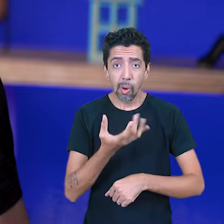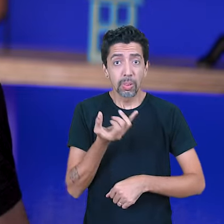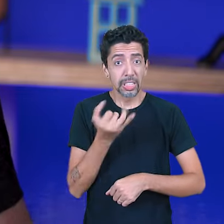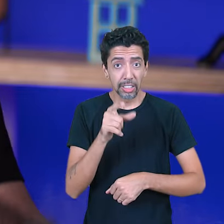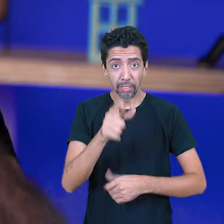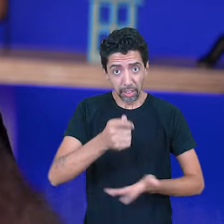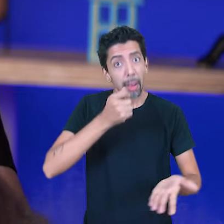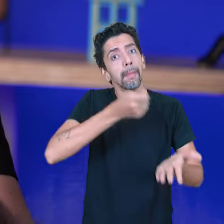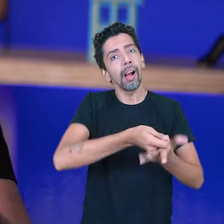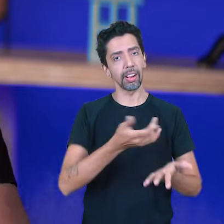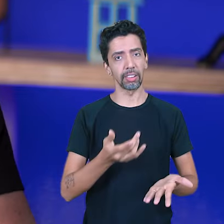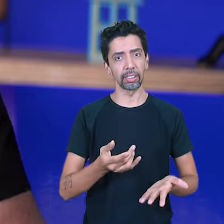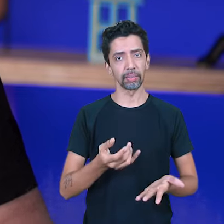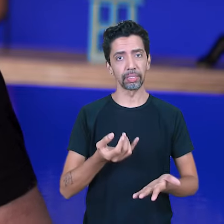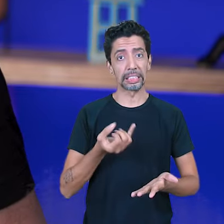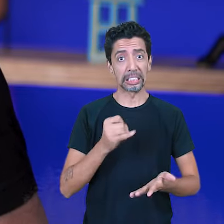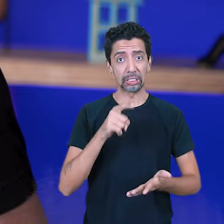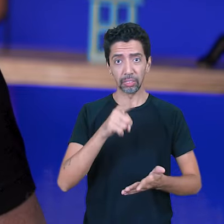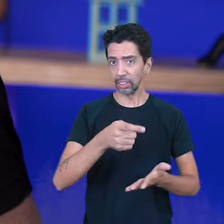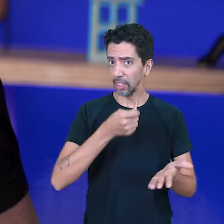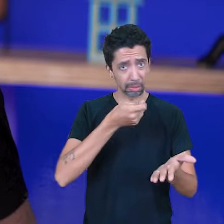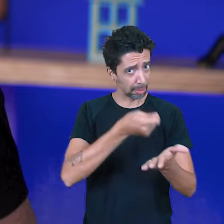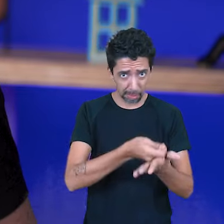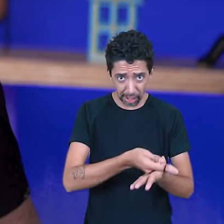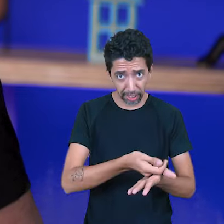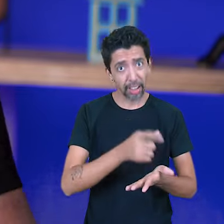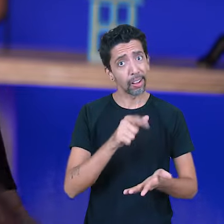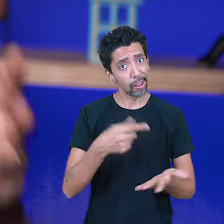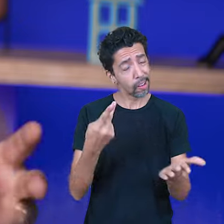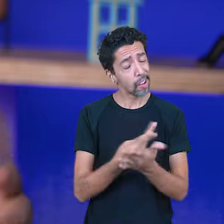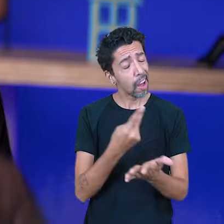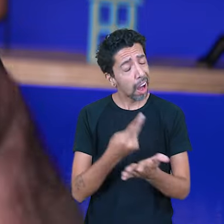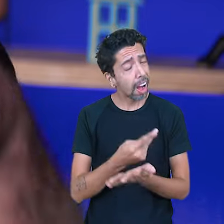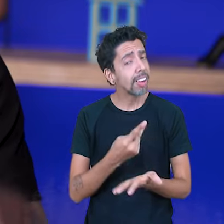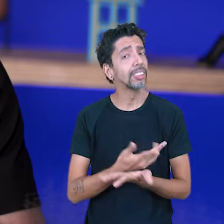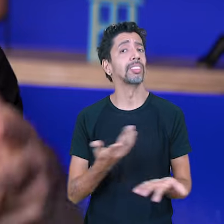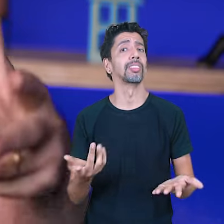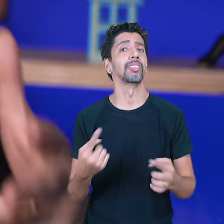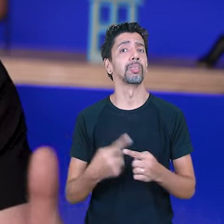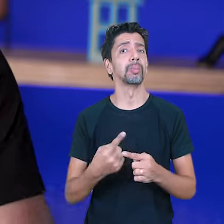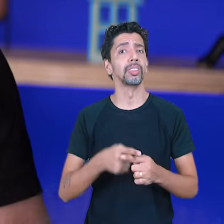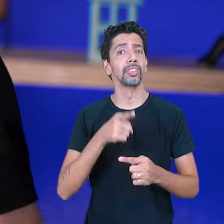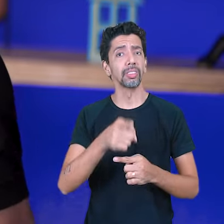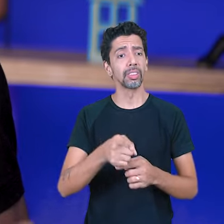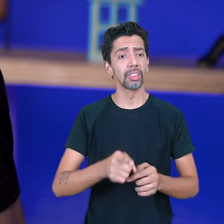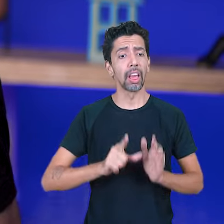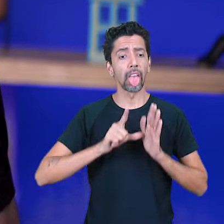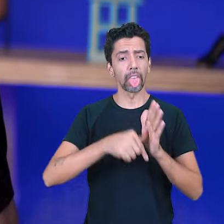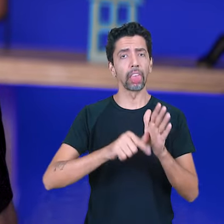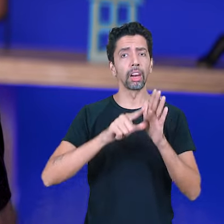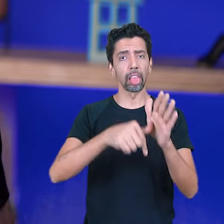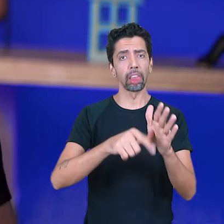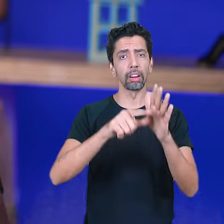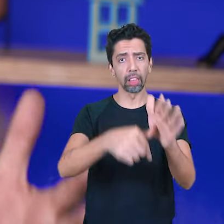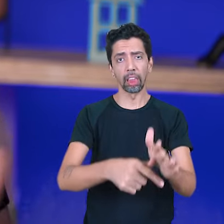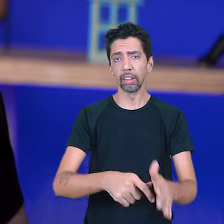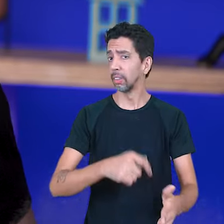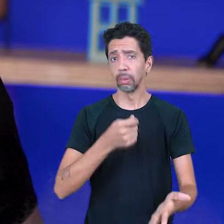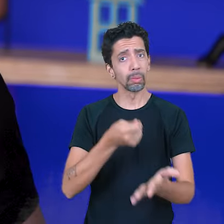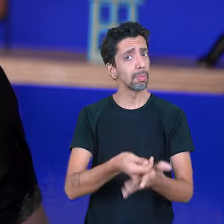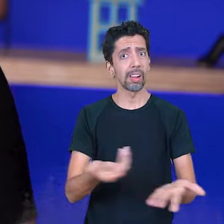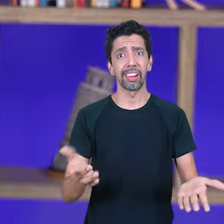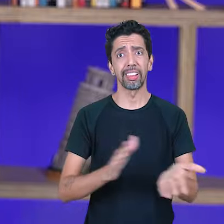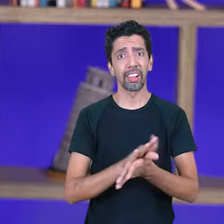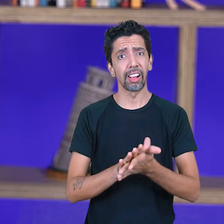Caso contrário eu estarei cometendo um erro grave de se tornar um caloteiro o que não é nada bom para